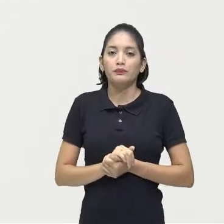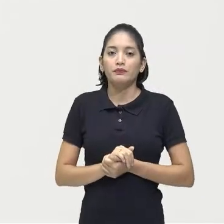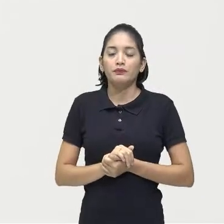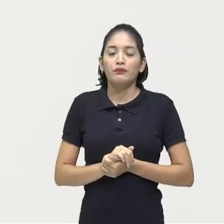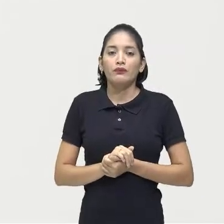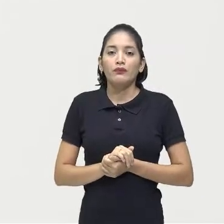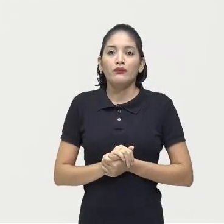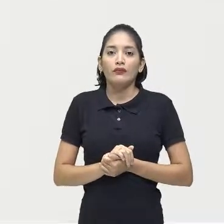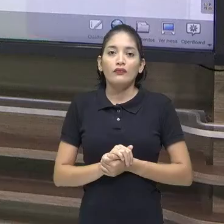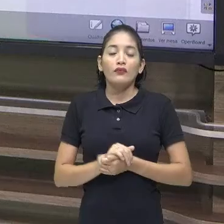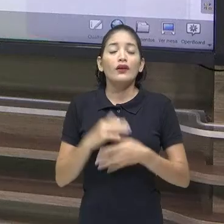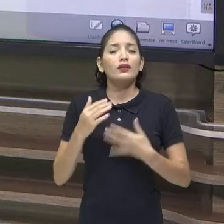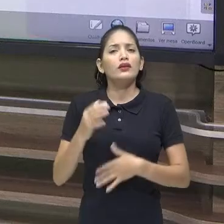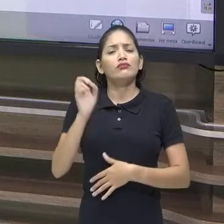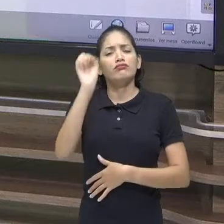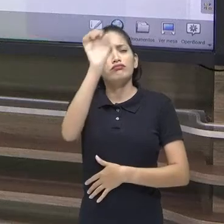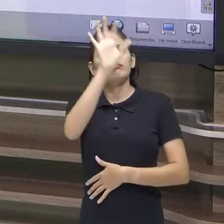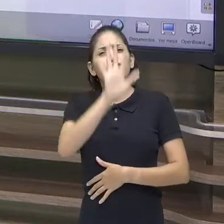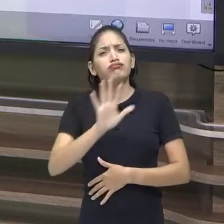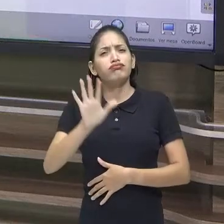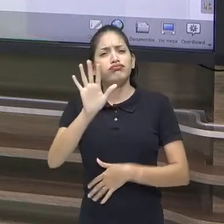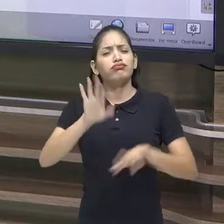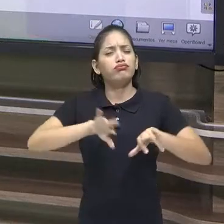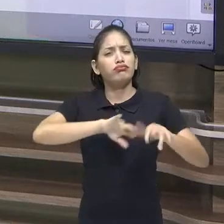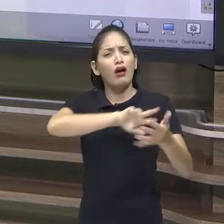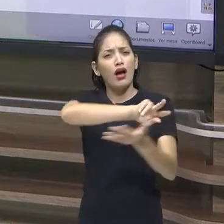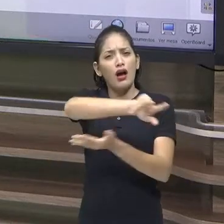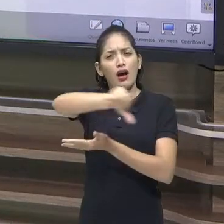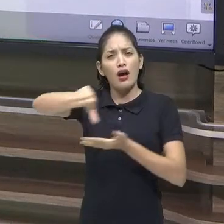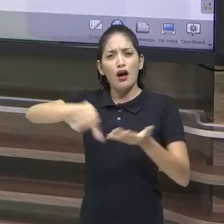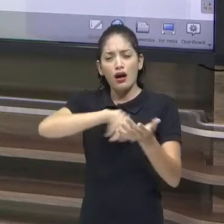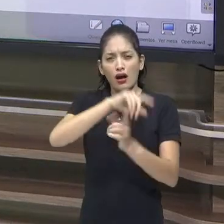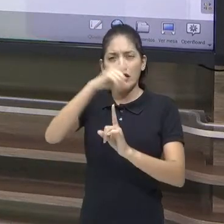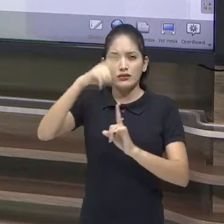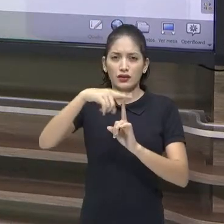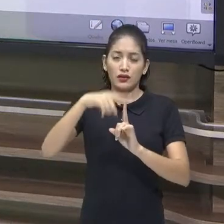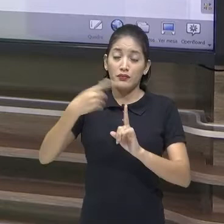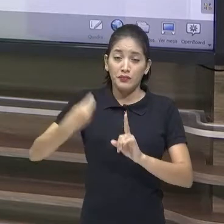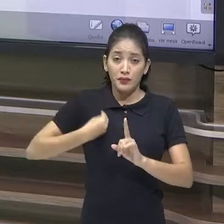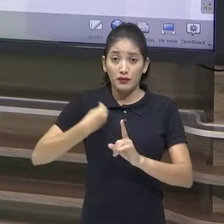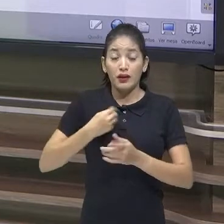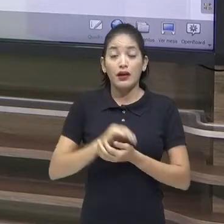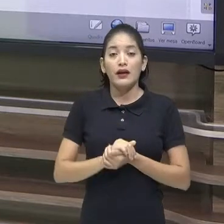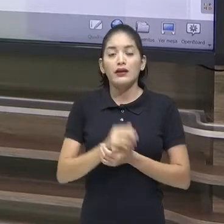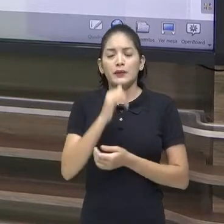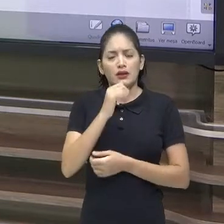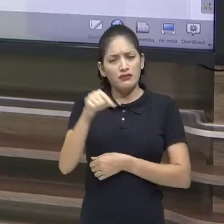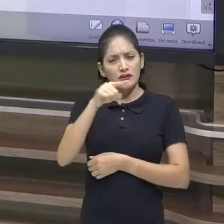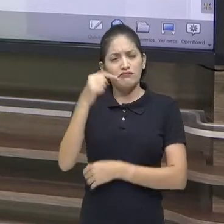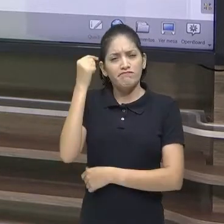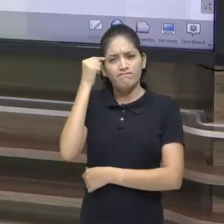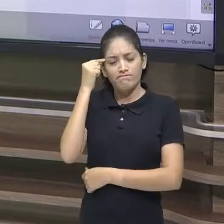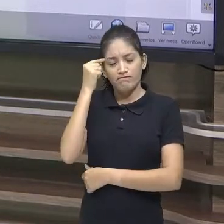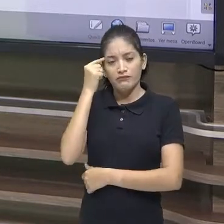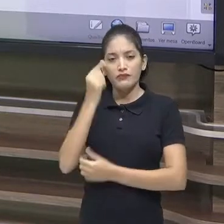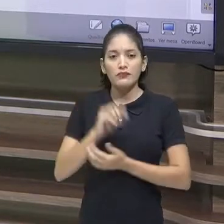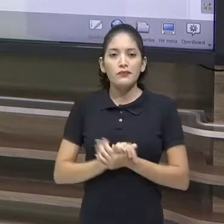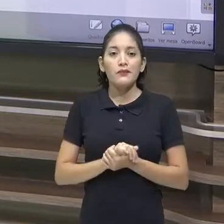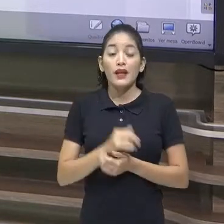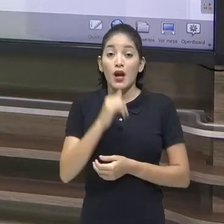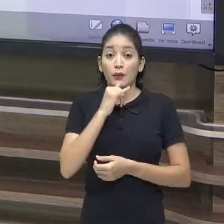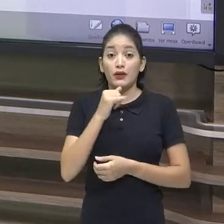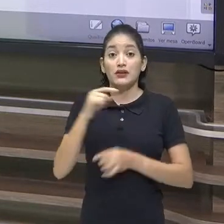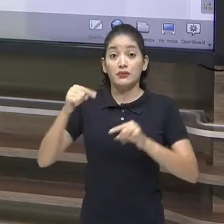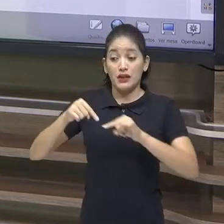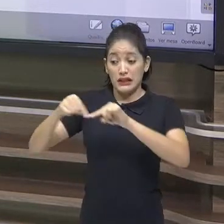possui várias maneiras de ser regionalizado. Você pode aí, por exemplo, se você parar para pensar, por exemplo, na sua